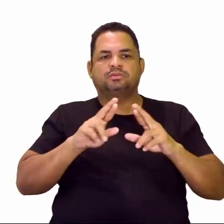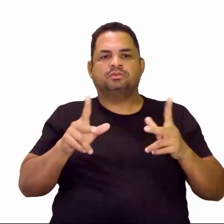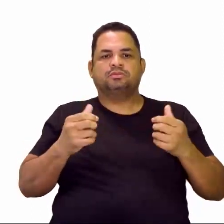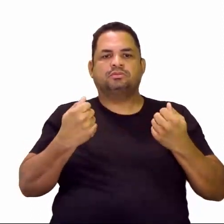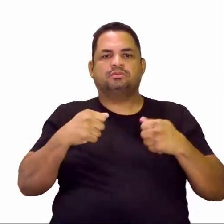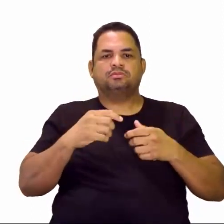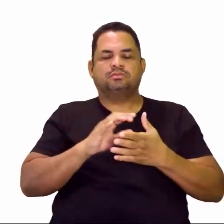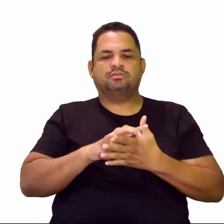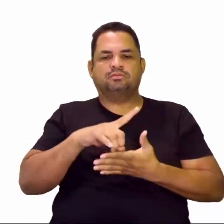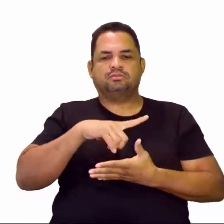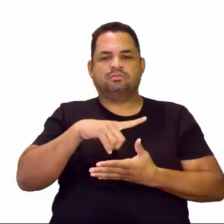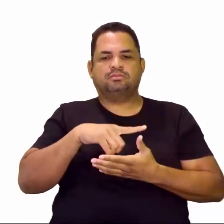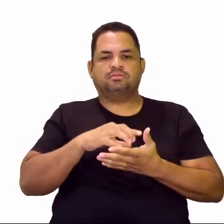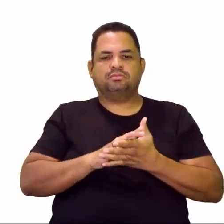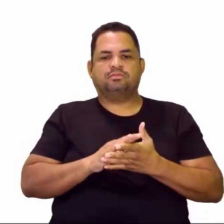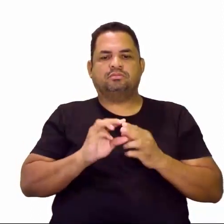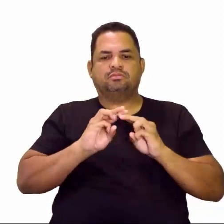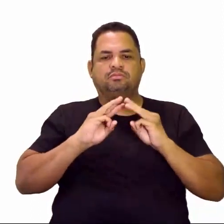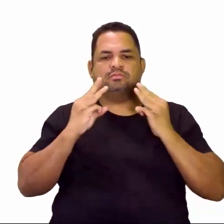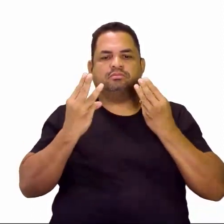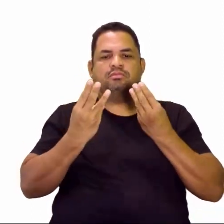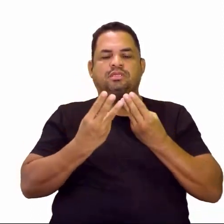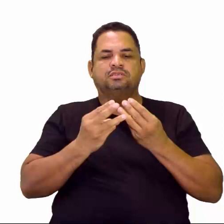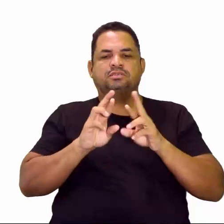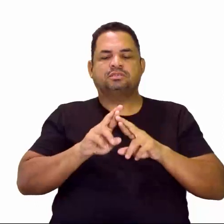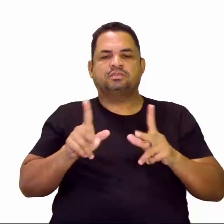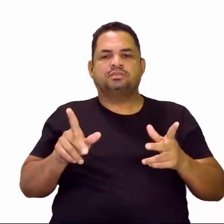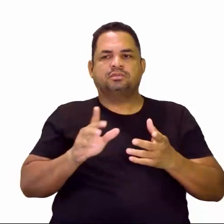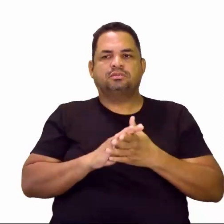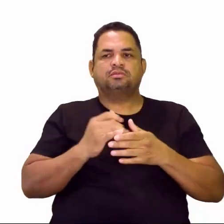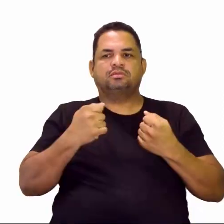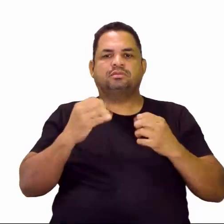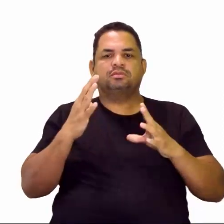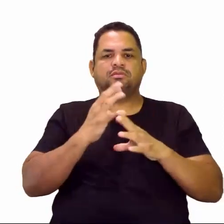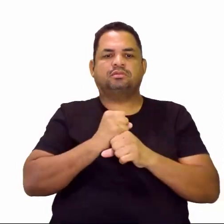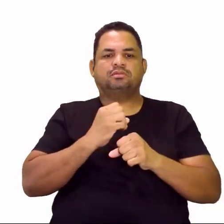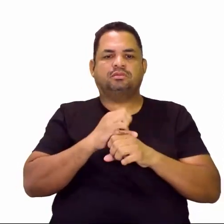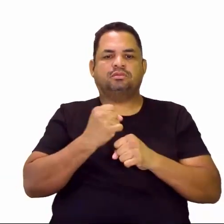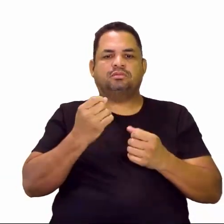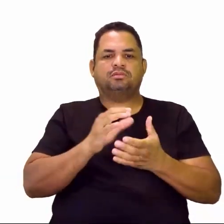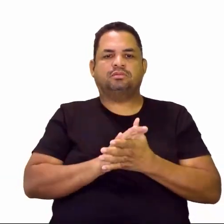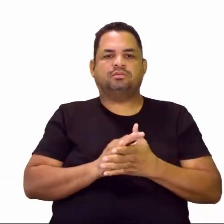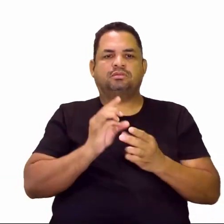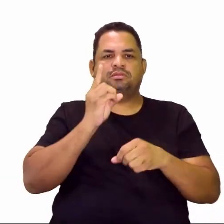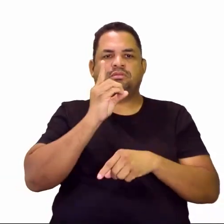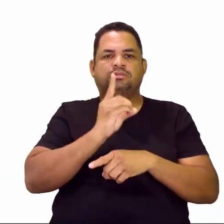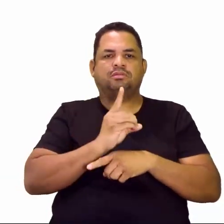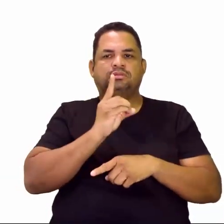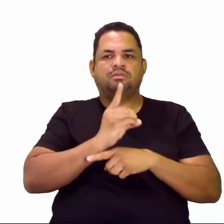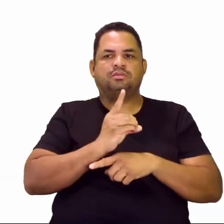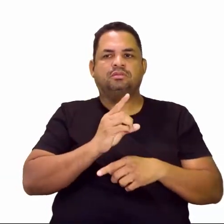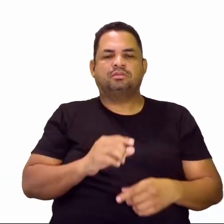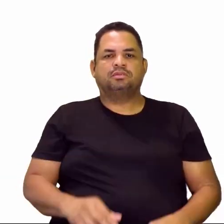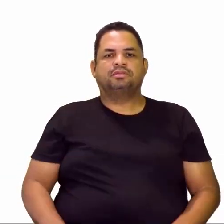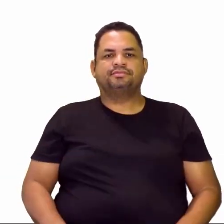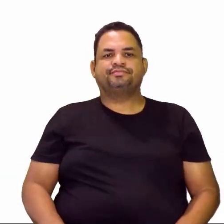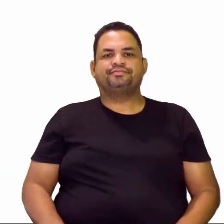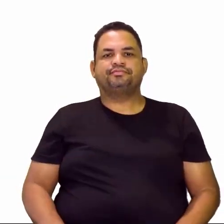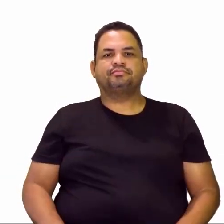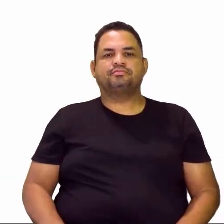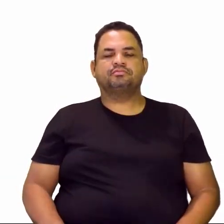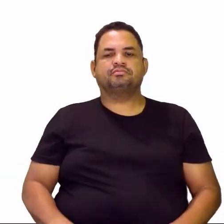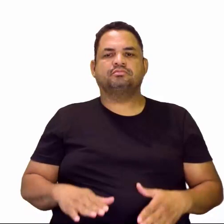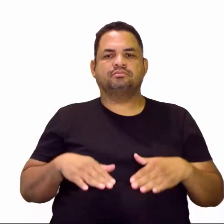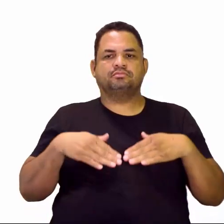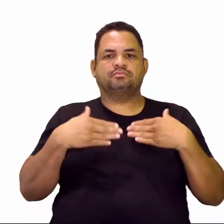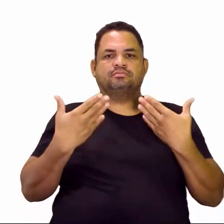você pode obter também massas diferentes, para que possa calcular daí a densidade, não é?